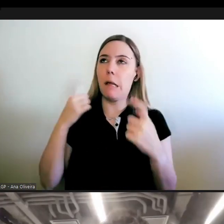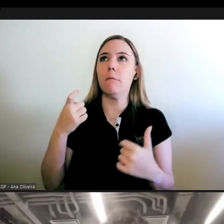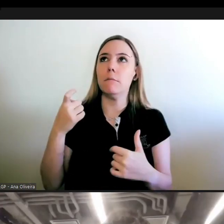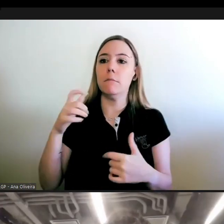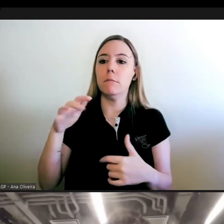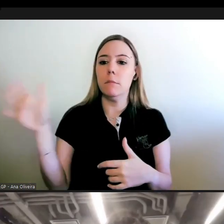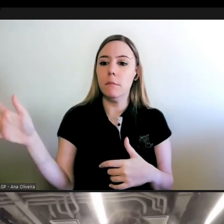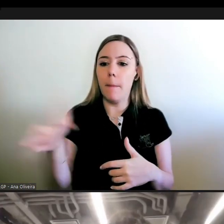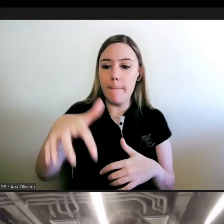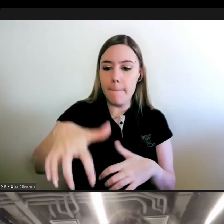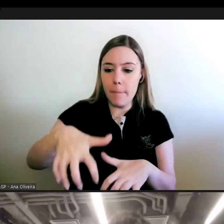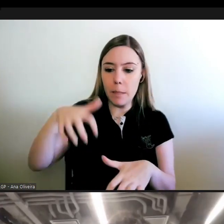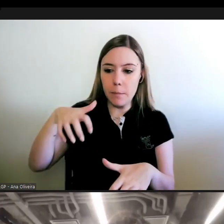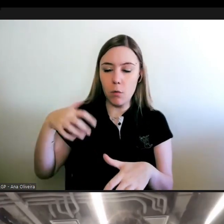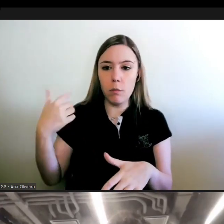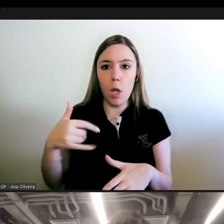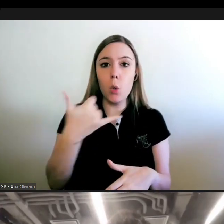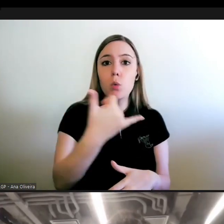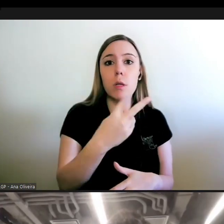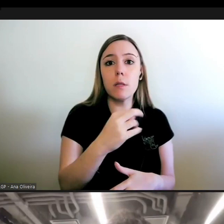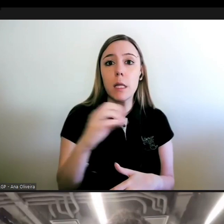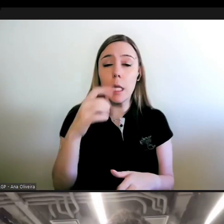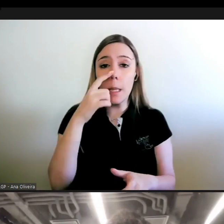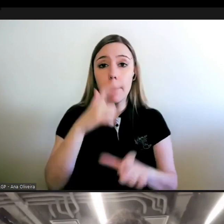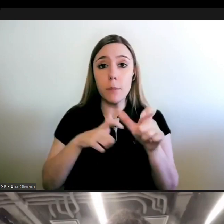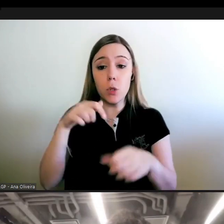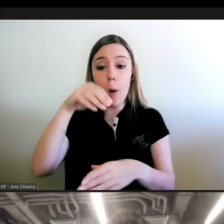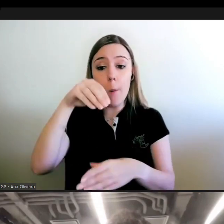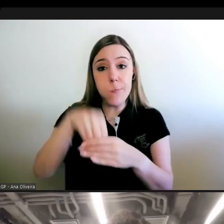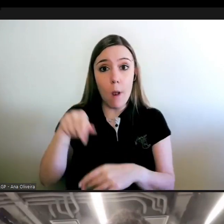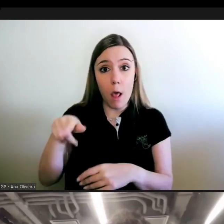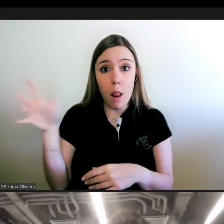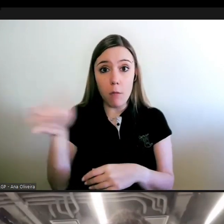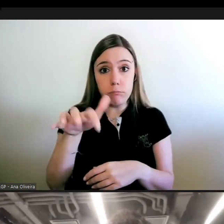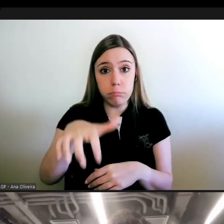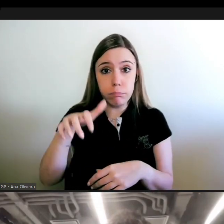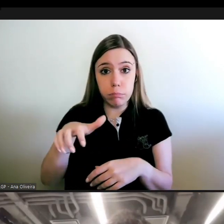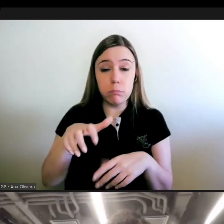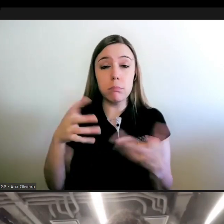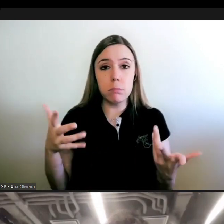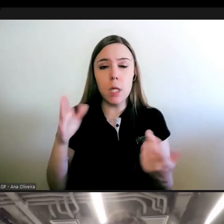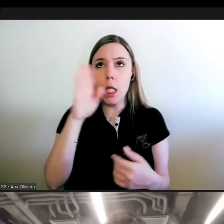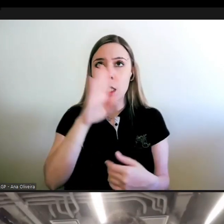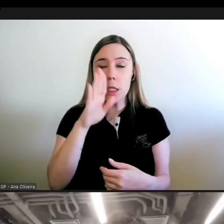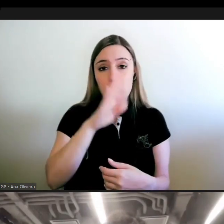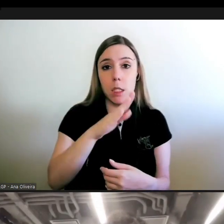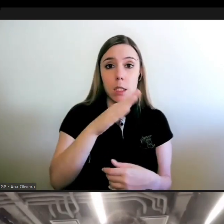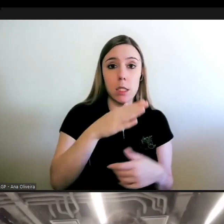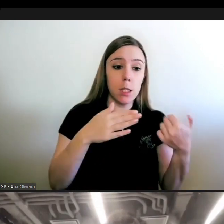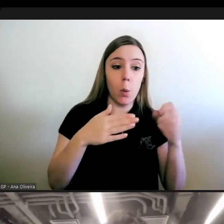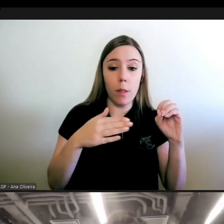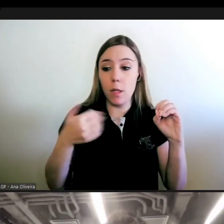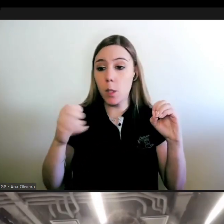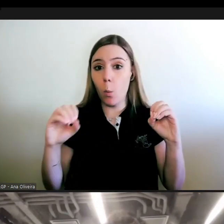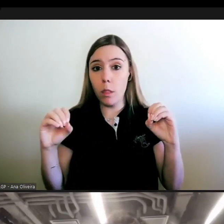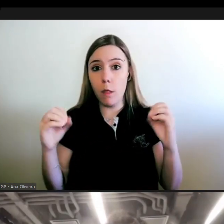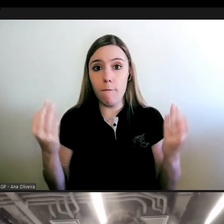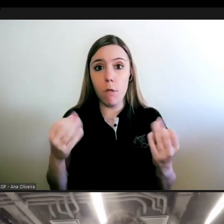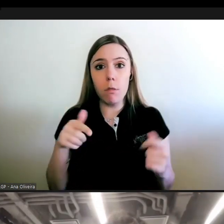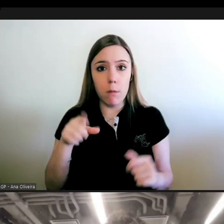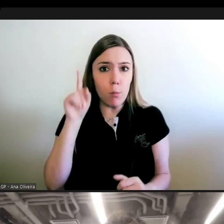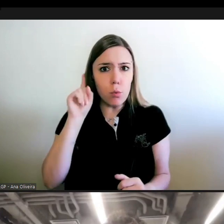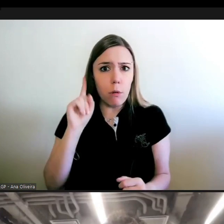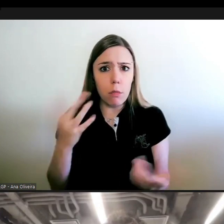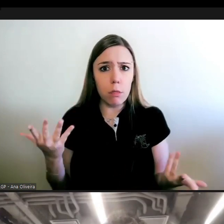tem 230 parlamentares. 230 parlamentares, se calhar, se for 50-50, era